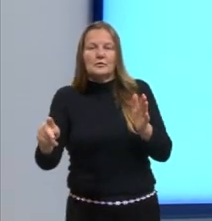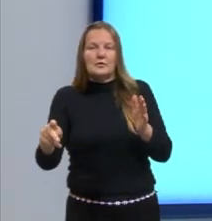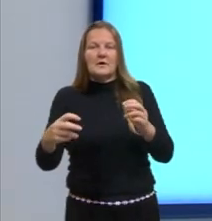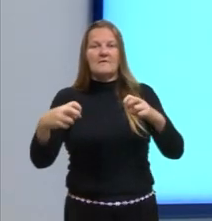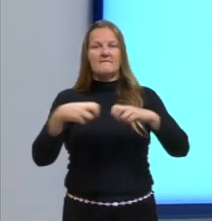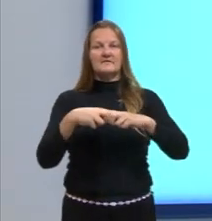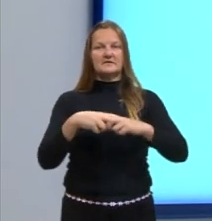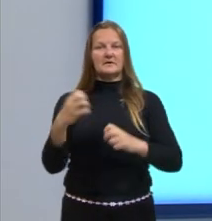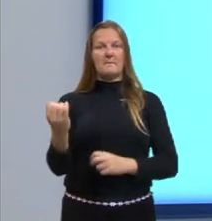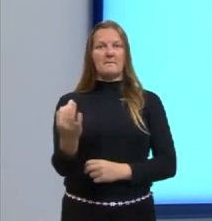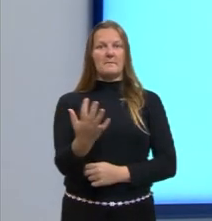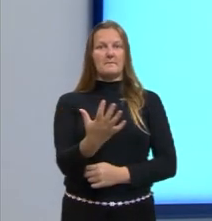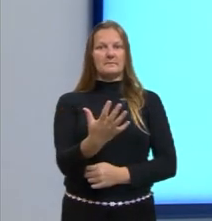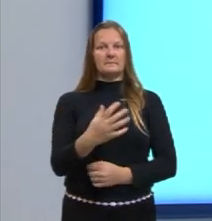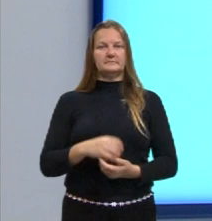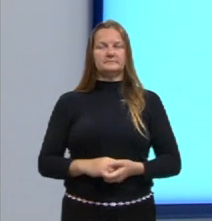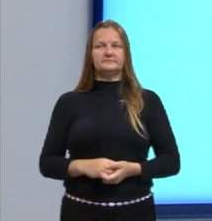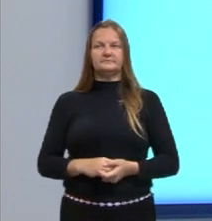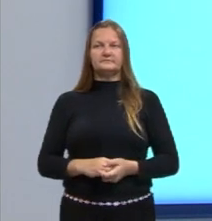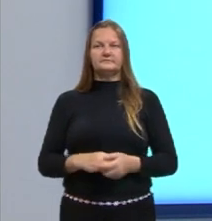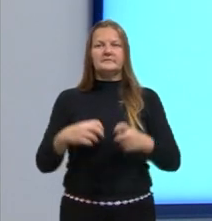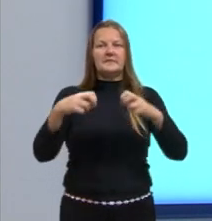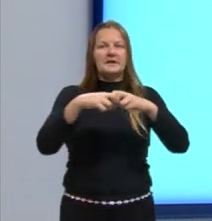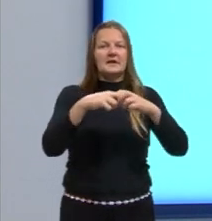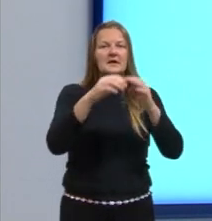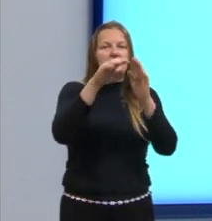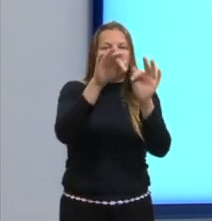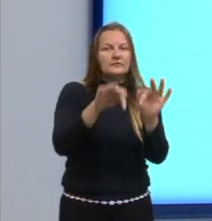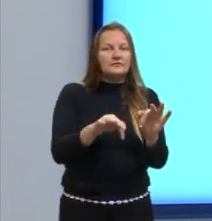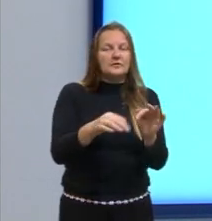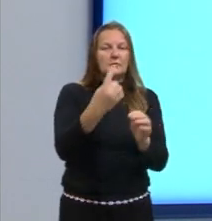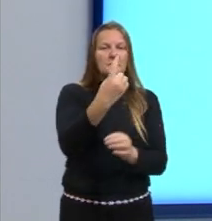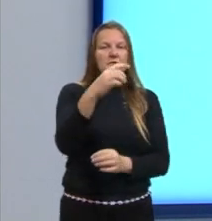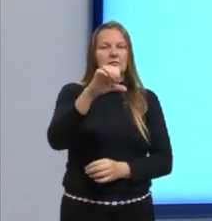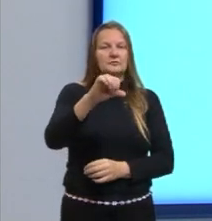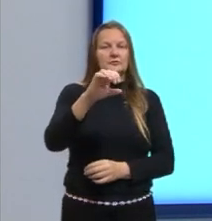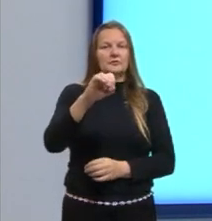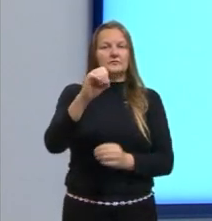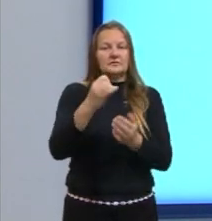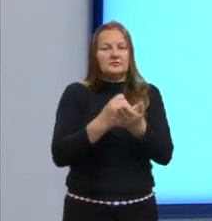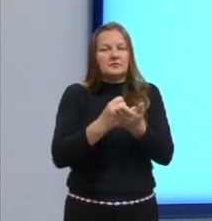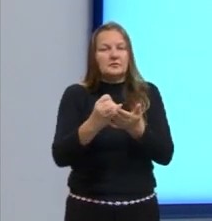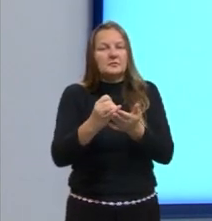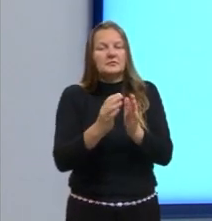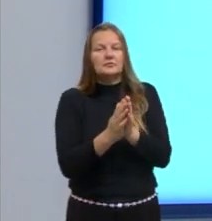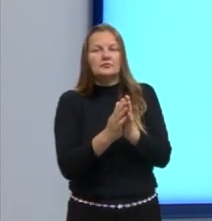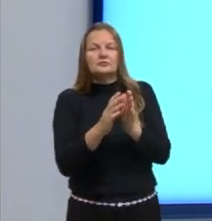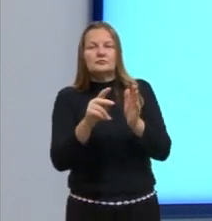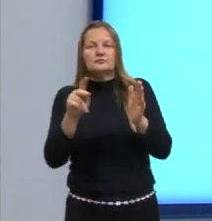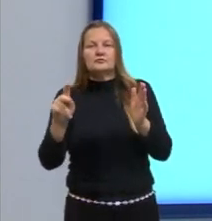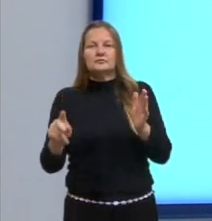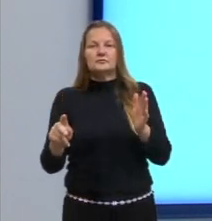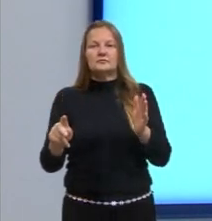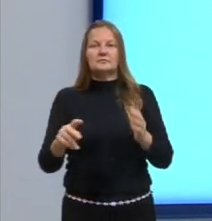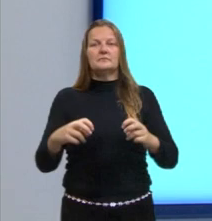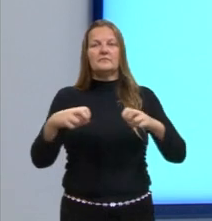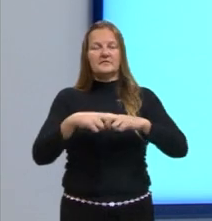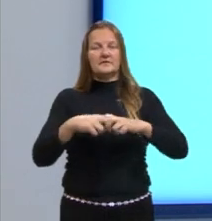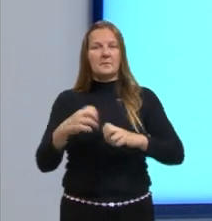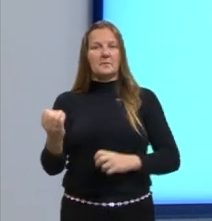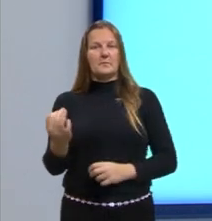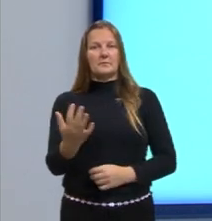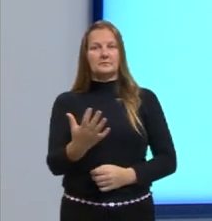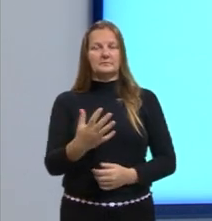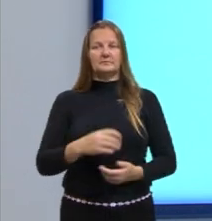moderna né entre ali final do dos anos né 1900 e início a gente tem o que a gente chama de física